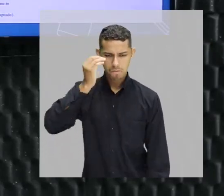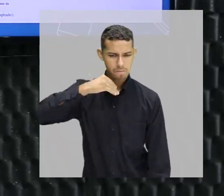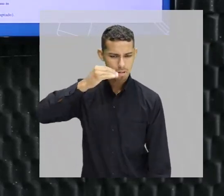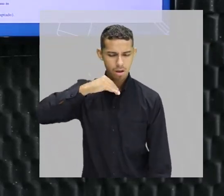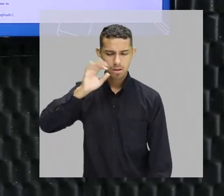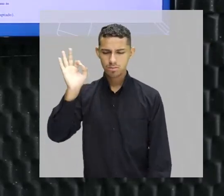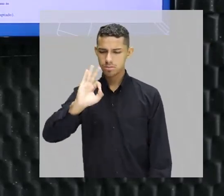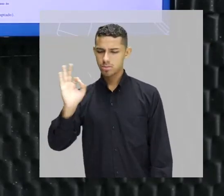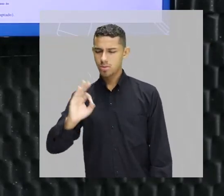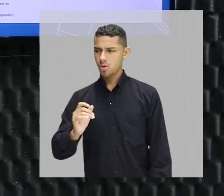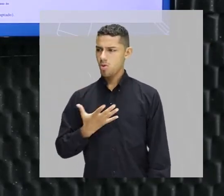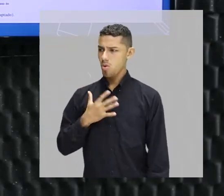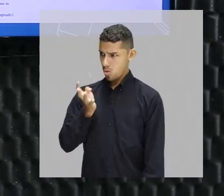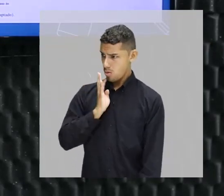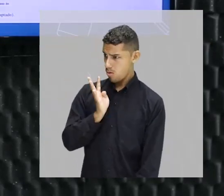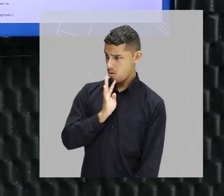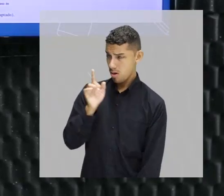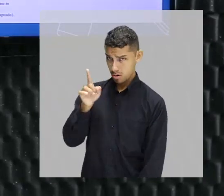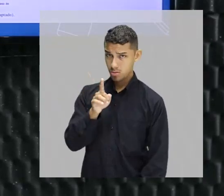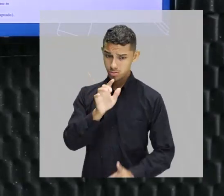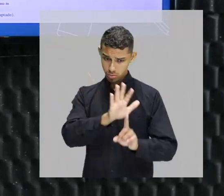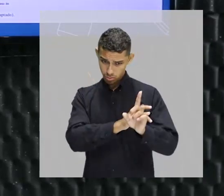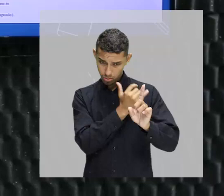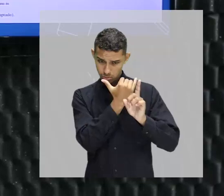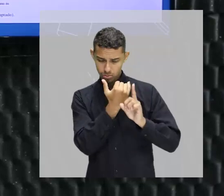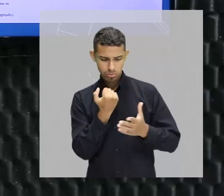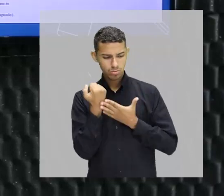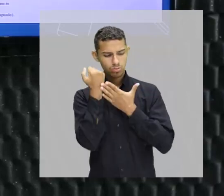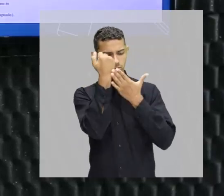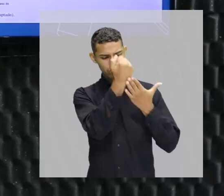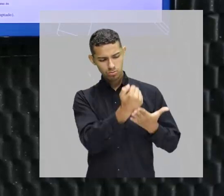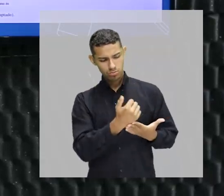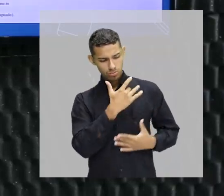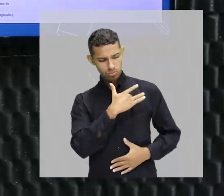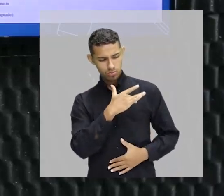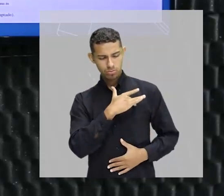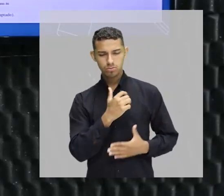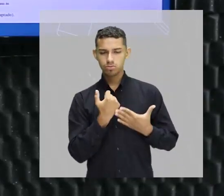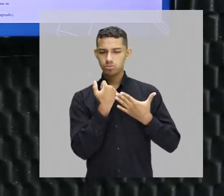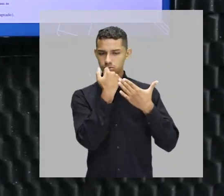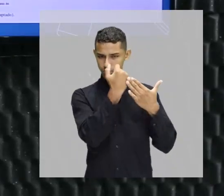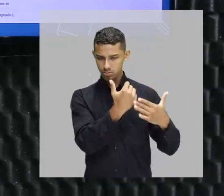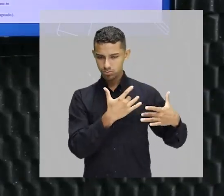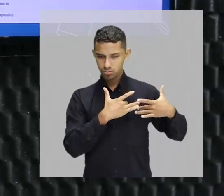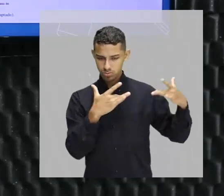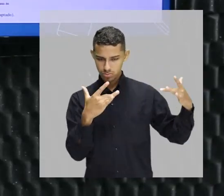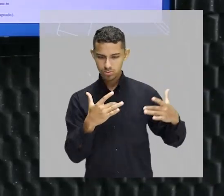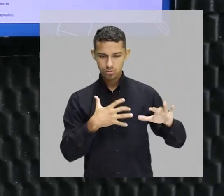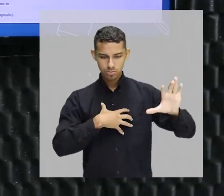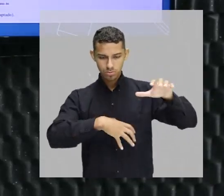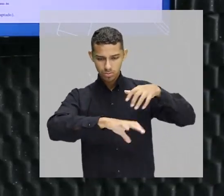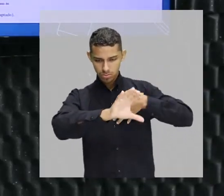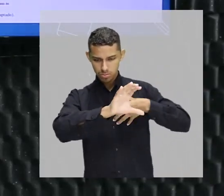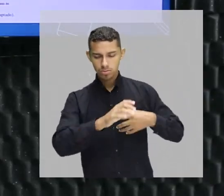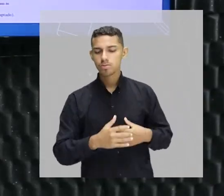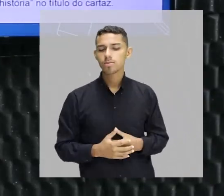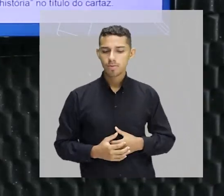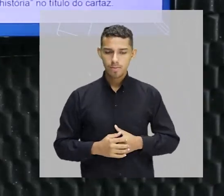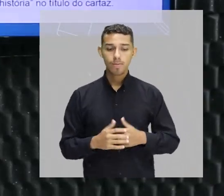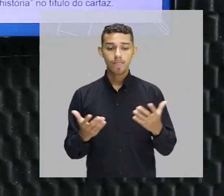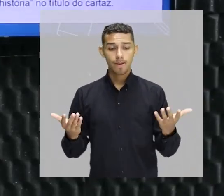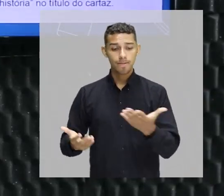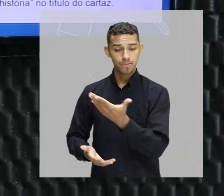perto que pratica ou que é vítima, tente de alguma forma ajudá-lo, tá certo? Vamos então para o comando da